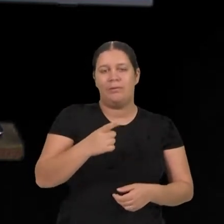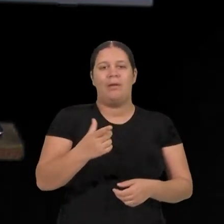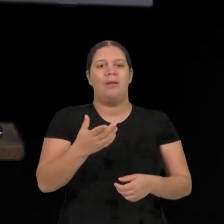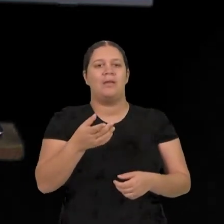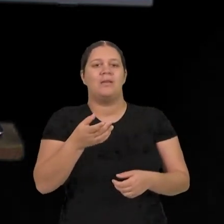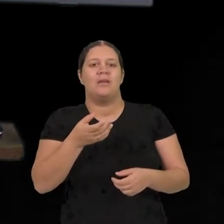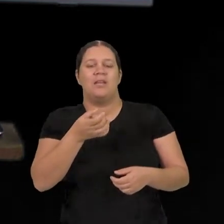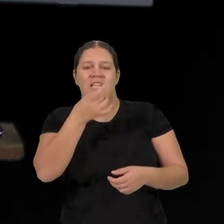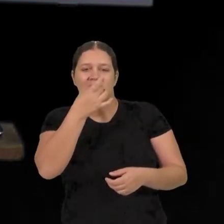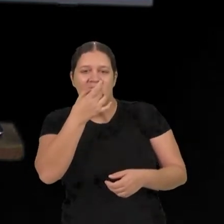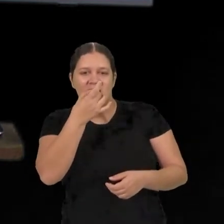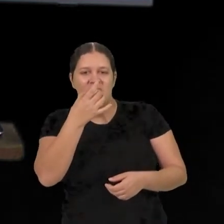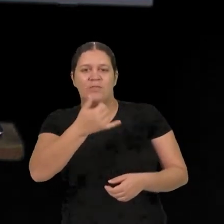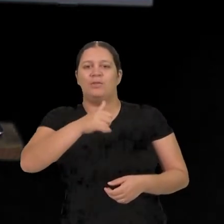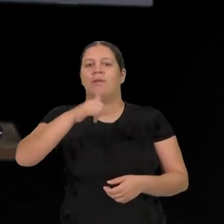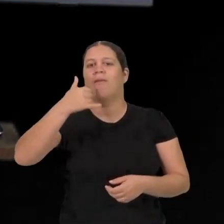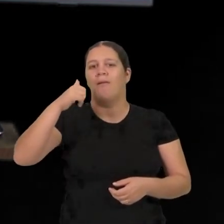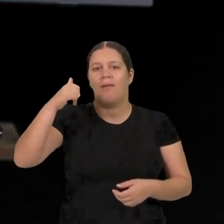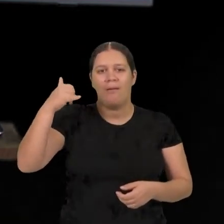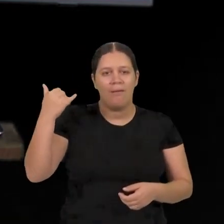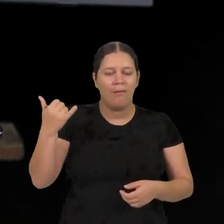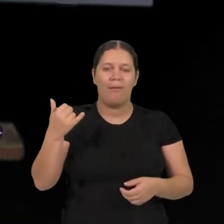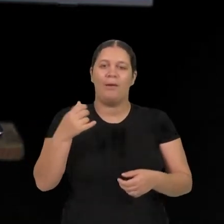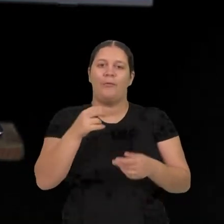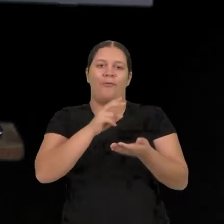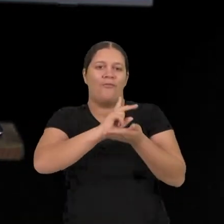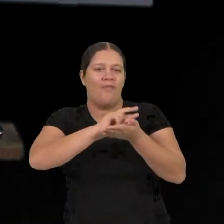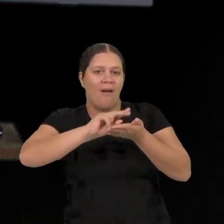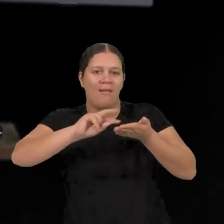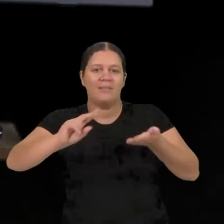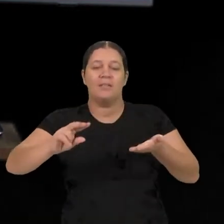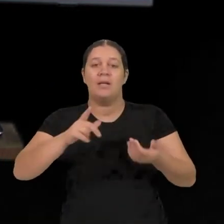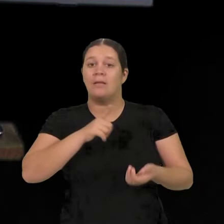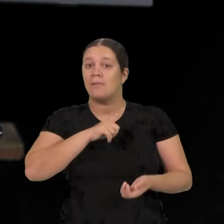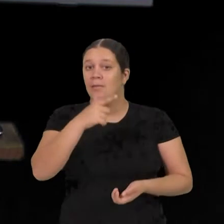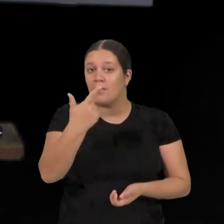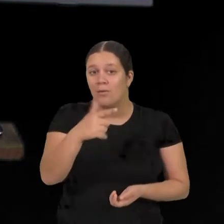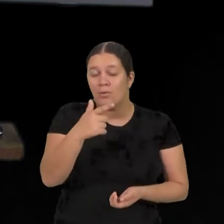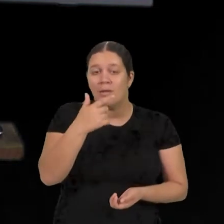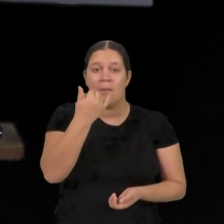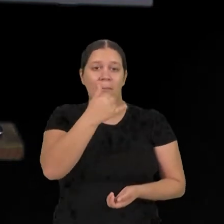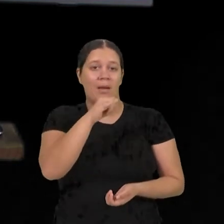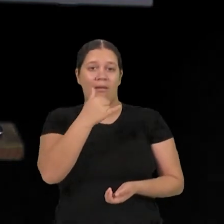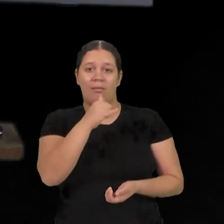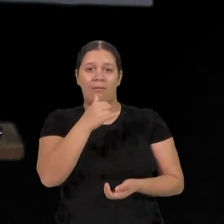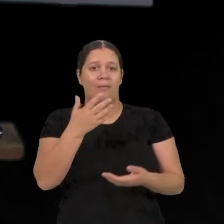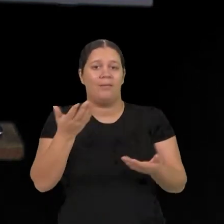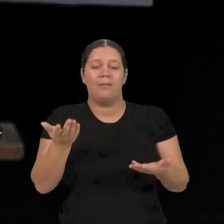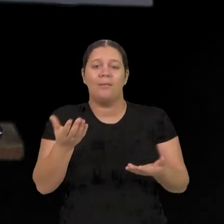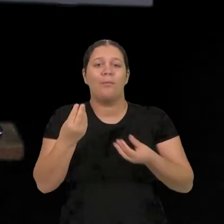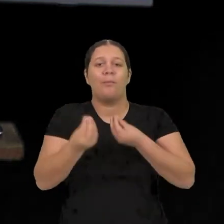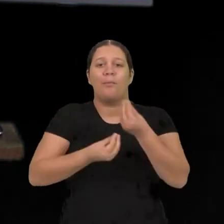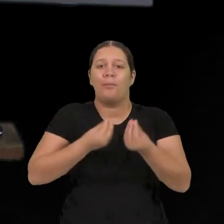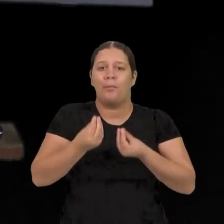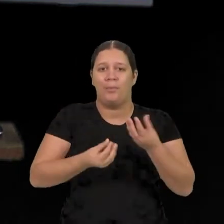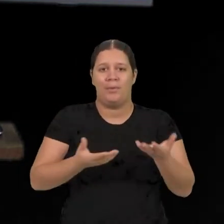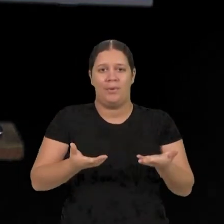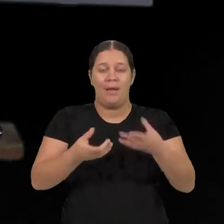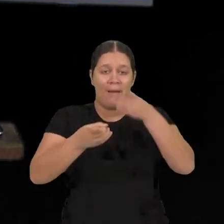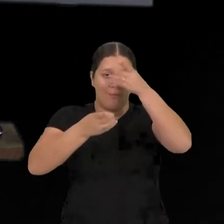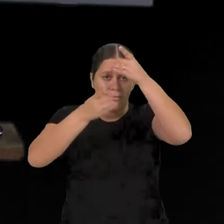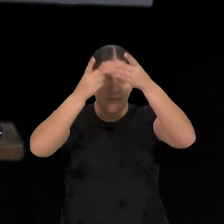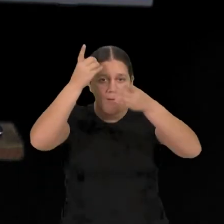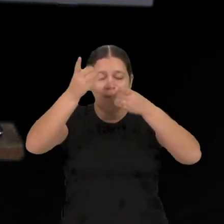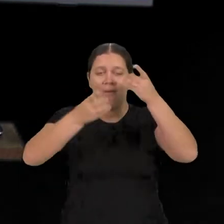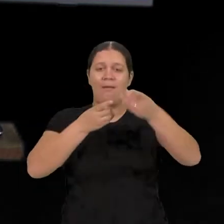elétrico, não sei o que, sensor de proximidade, sensor... Ah, se não tem uma bateria, não adianta ter tudo isso. Então a ideia aqui